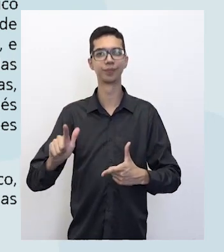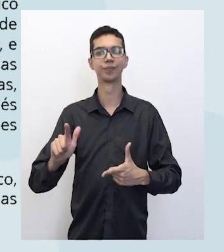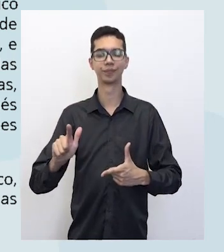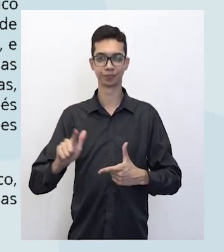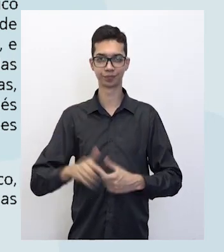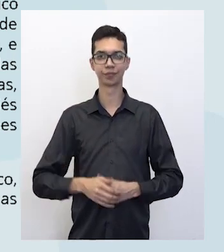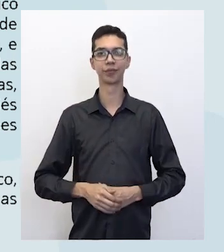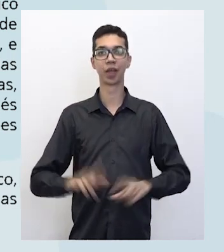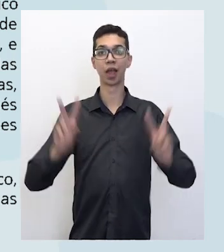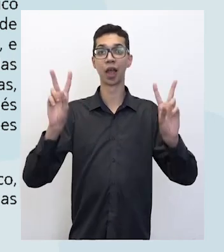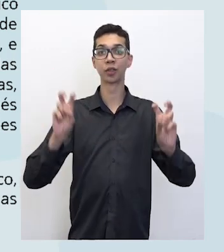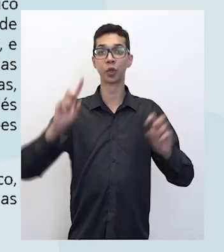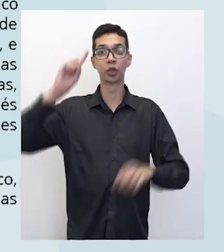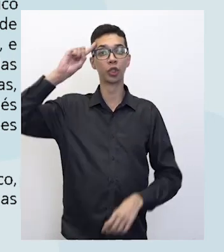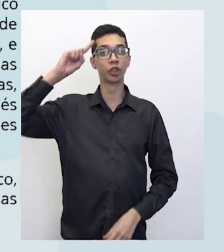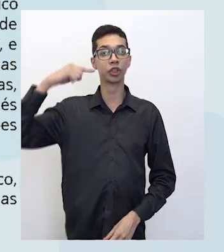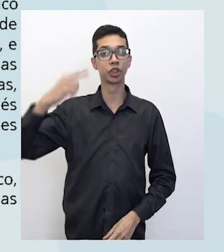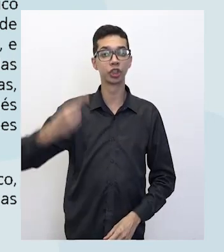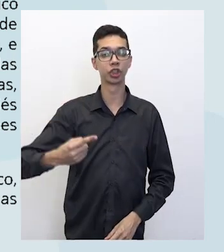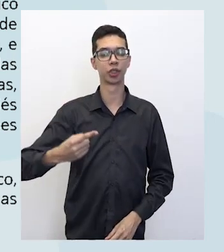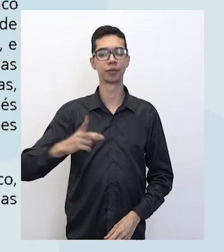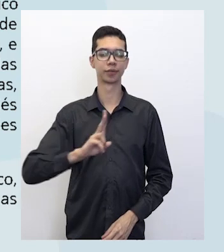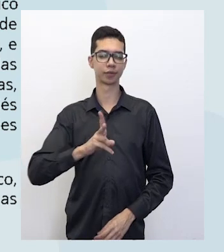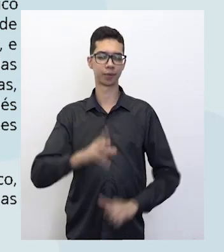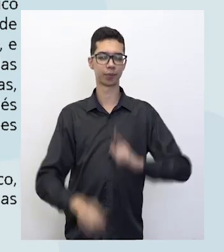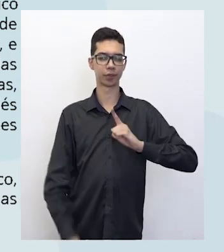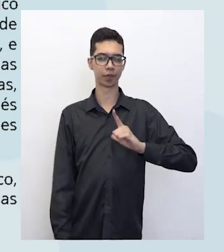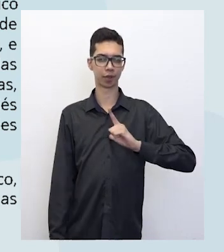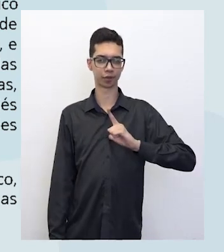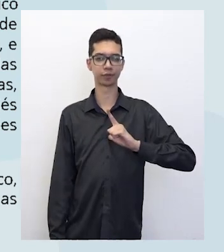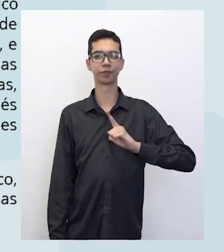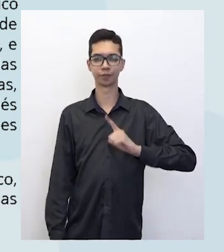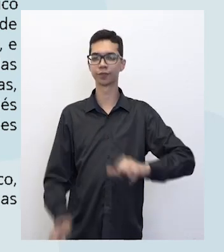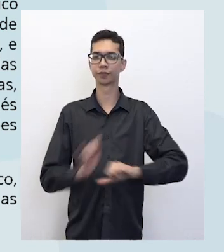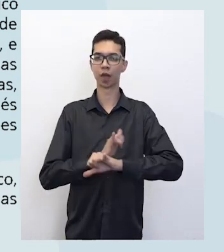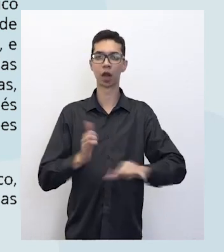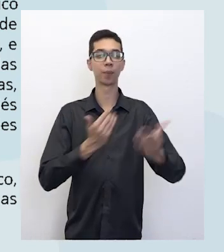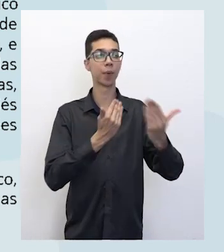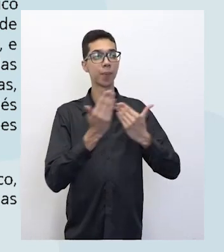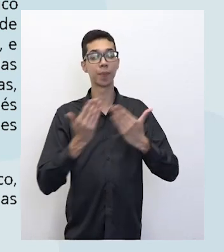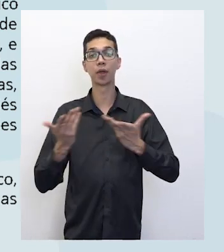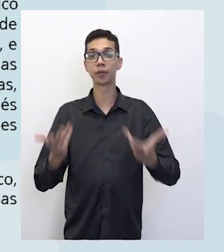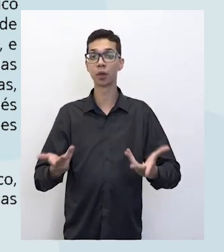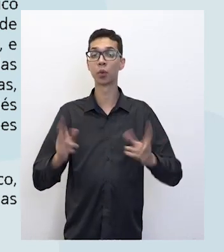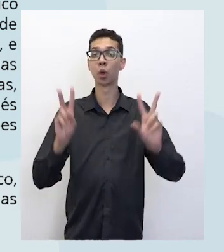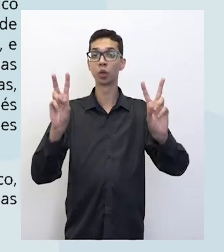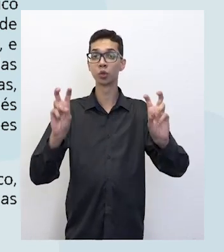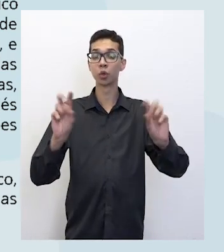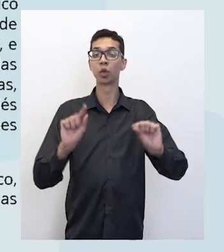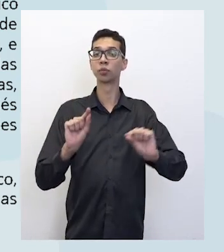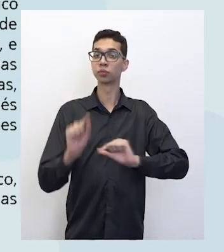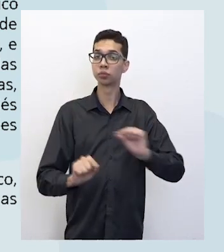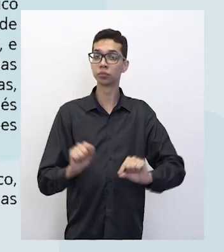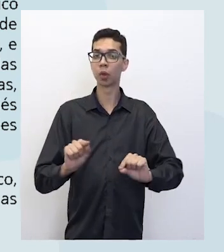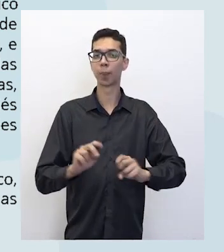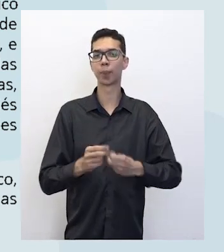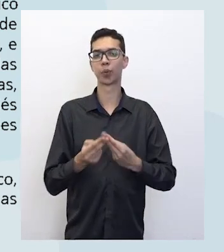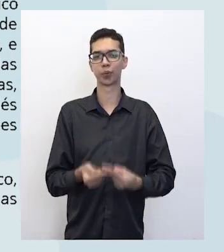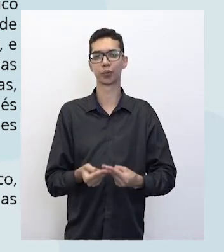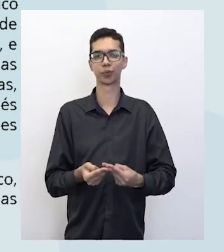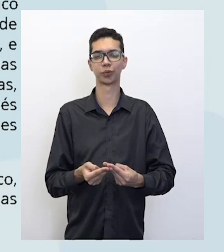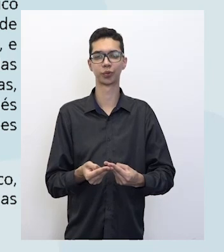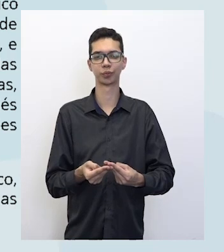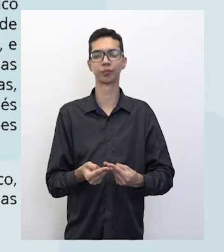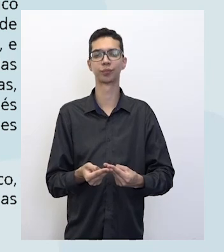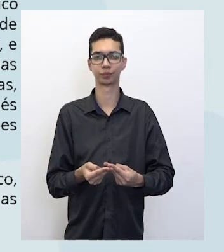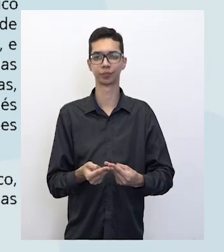correntes aí no nosso cotidiano, no nosso dia a dia, e esses assuntos, então, serão os motes, ou os motivos, ou o enredo